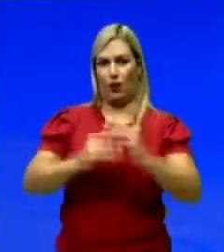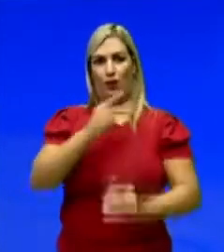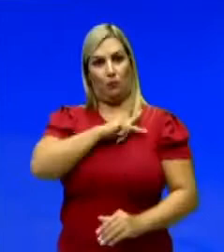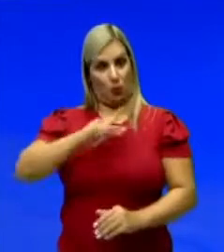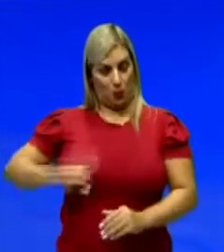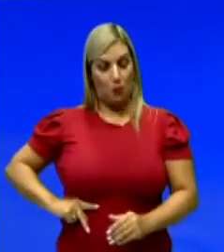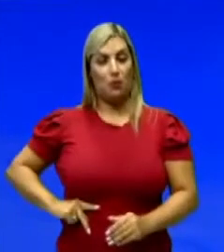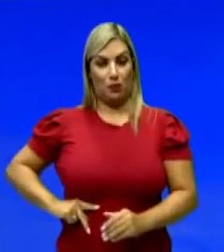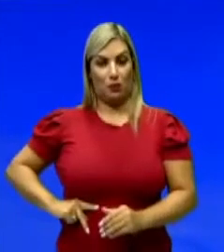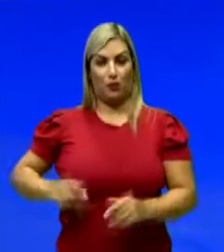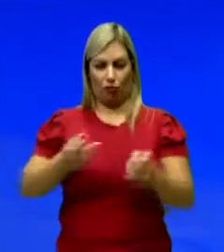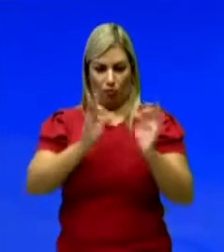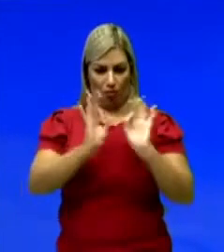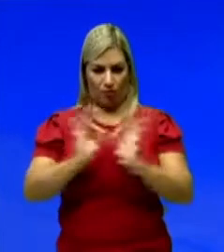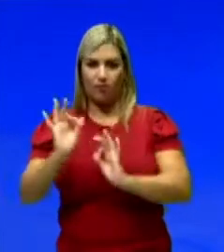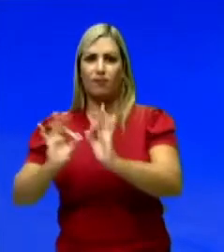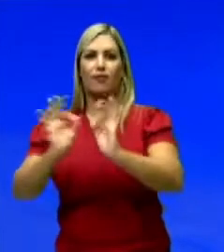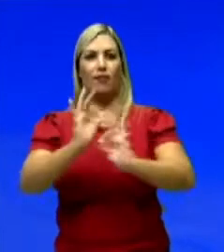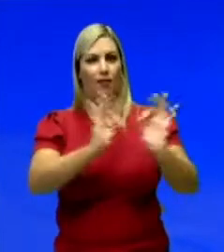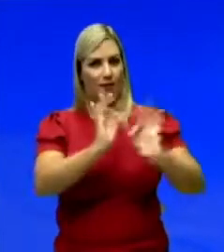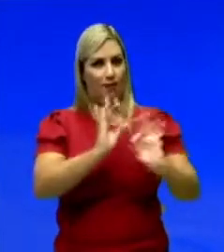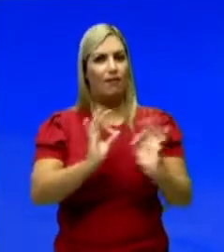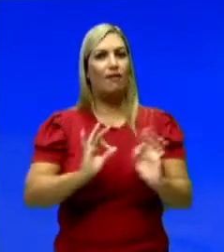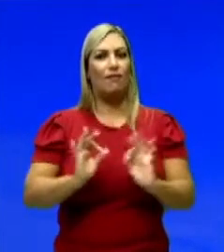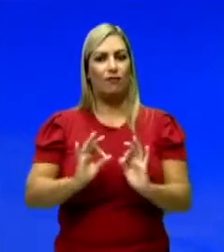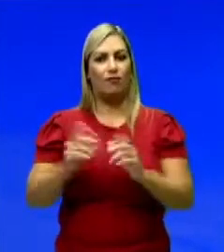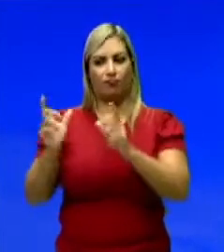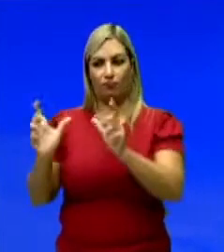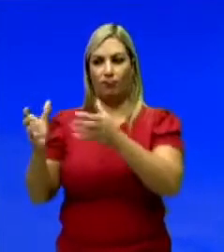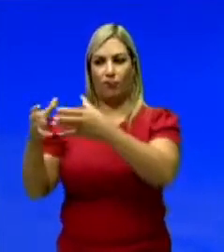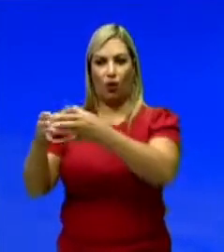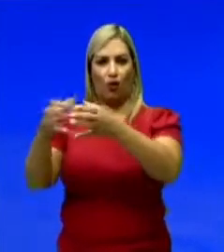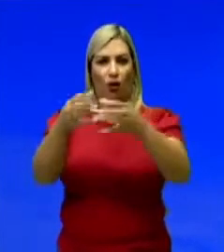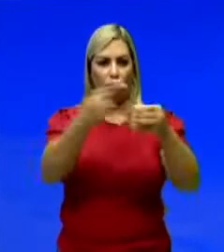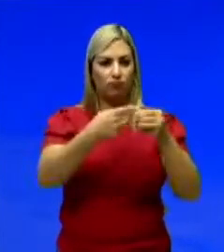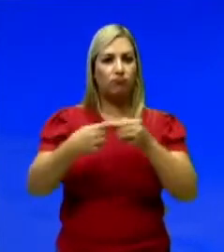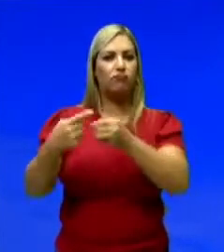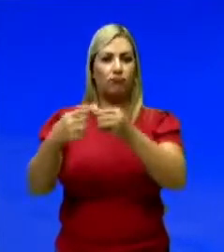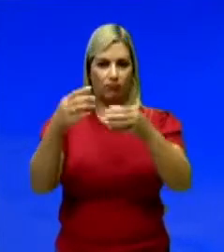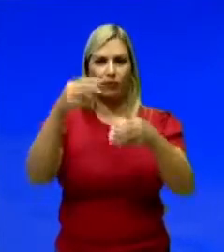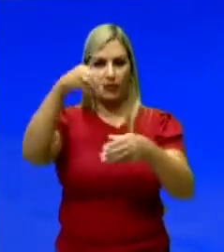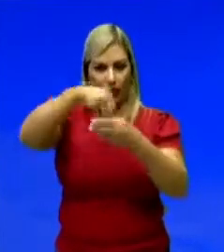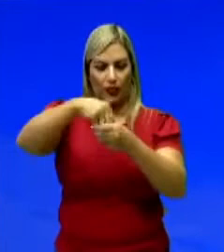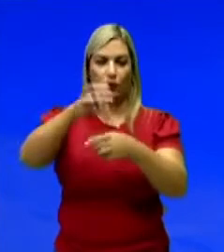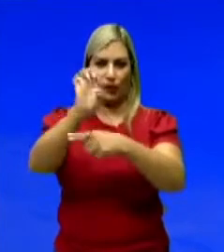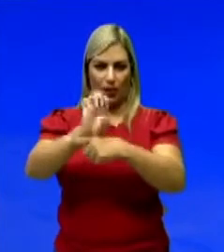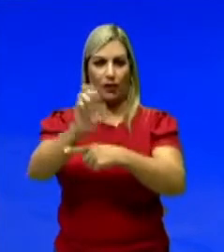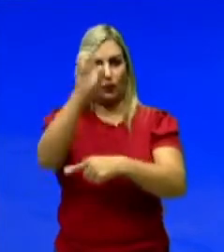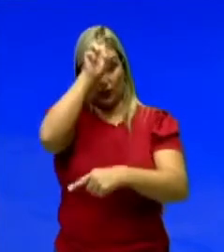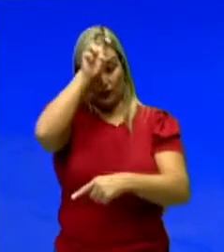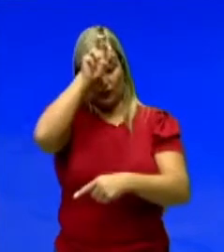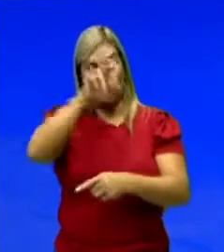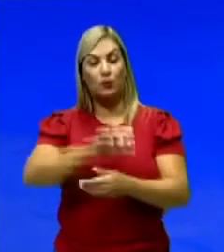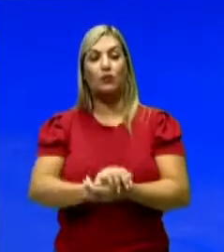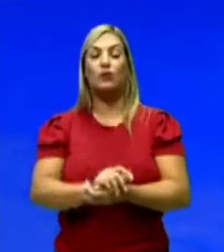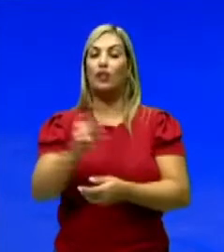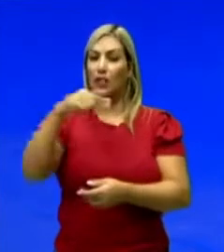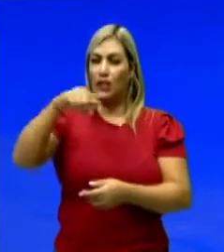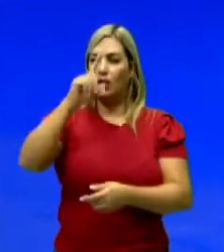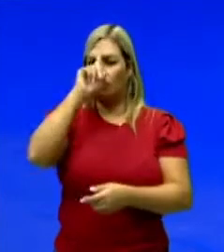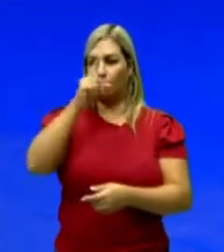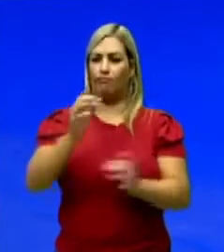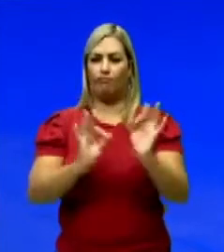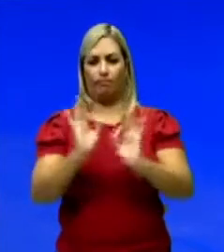público né que geria determinadas é setores do estado egípcio e e eles faziam parte